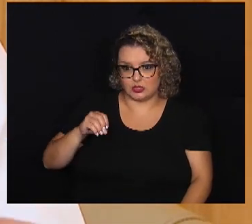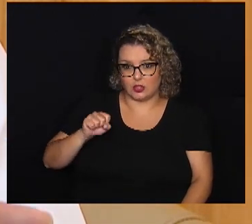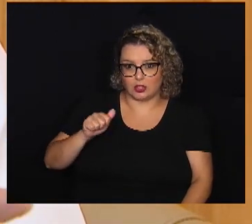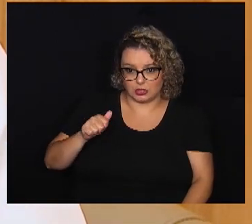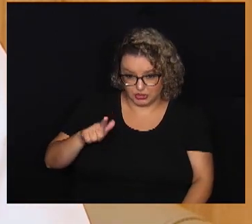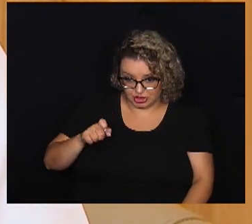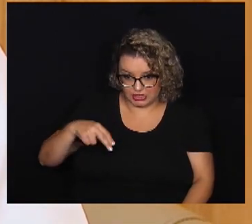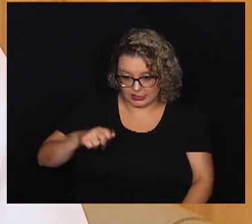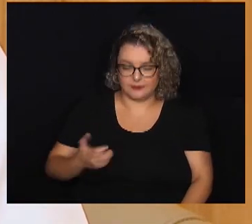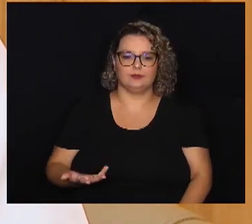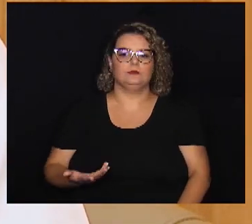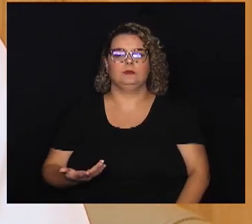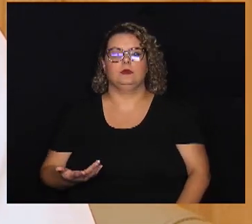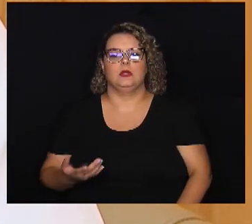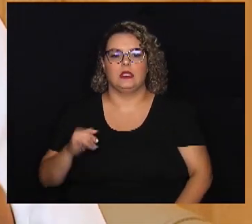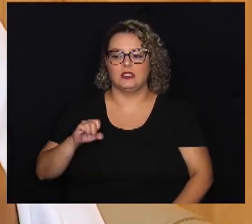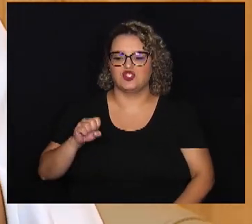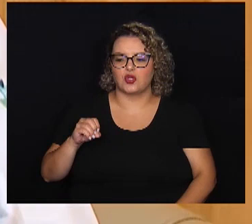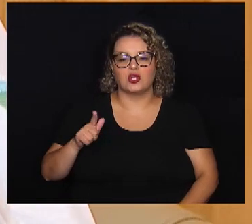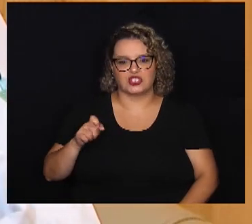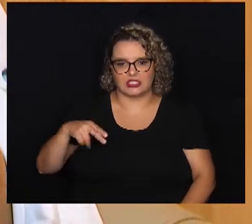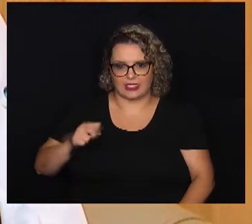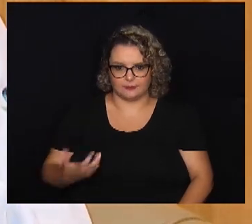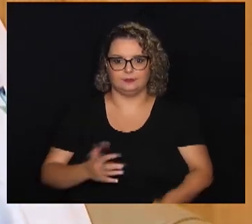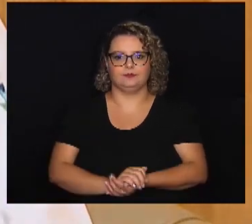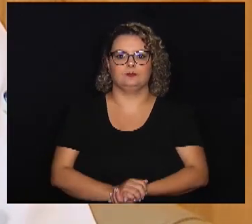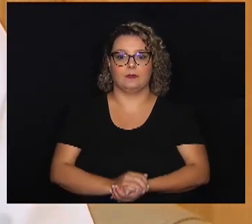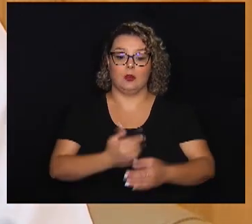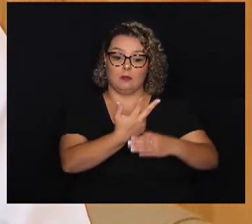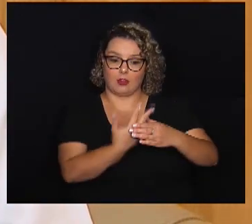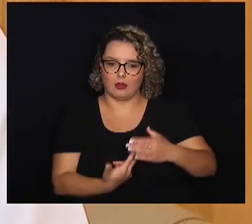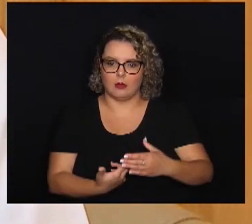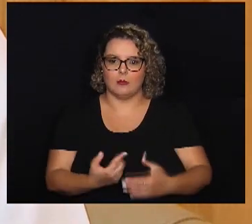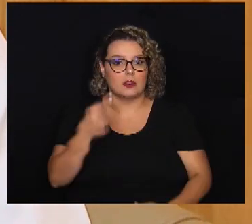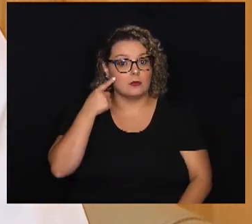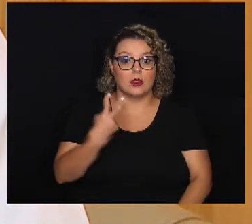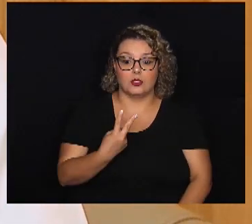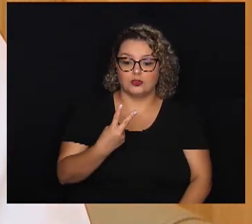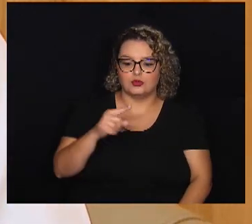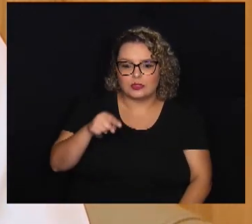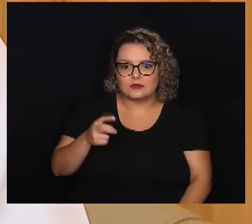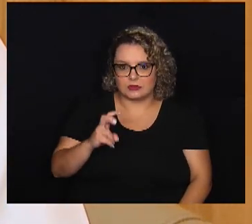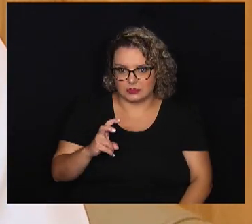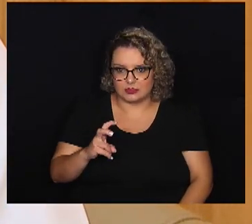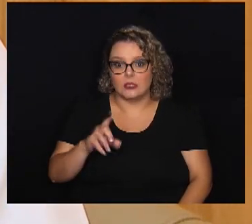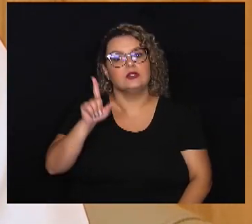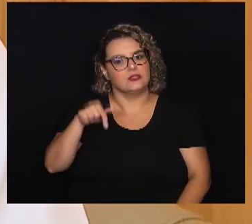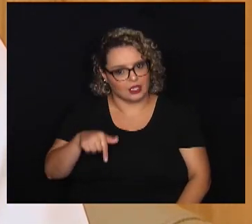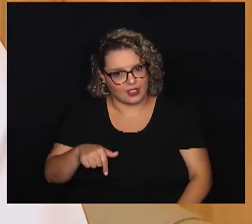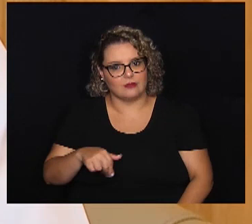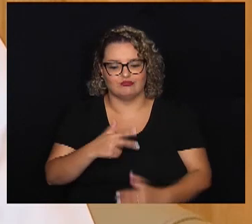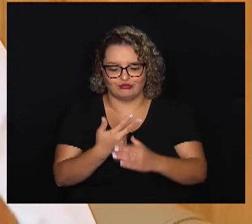que é uma parte que a gente estava conversando um pouco antes da entrevista. Olha, para você ter uma ideia, 2,5 centímetros de água já é suficiente para produzir